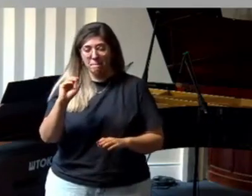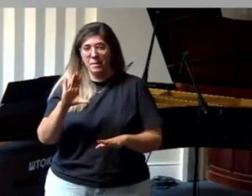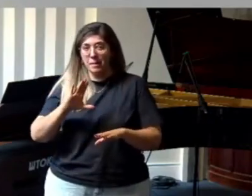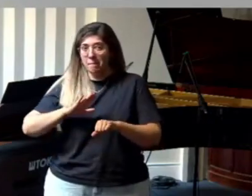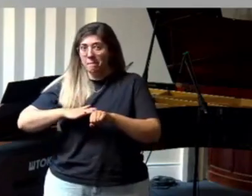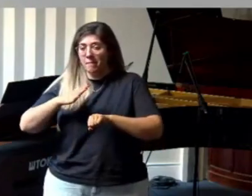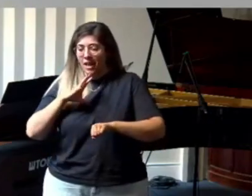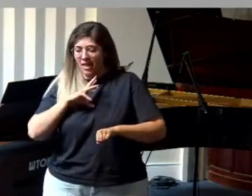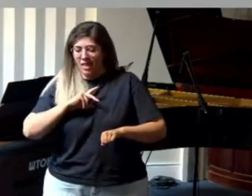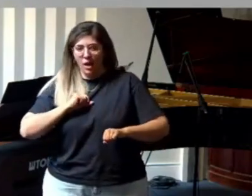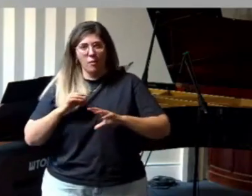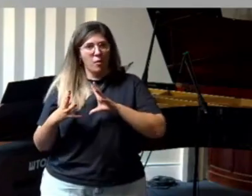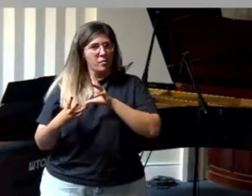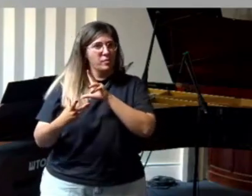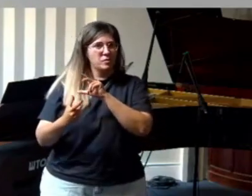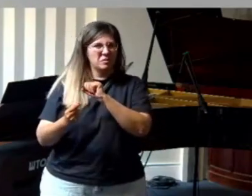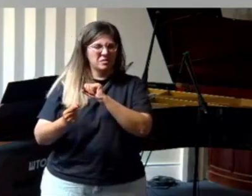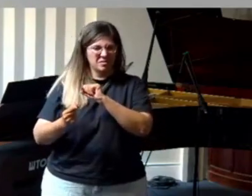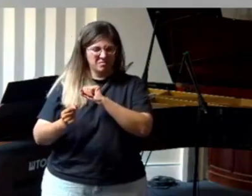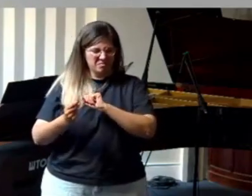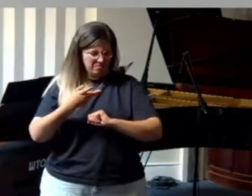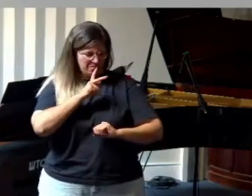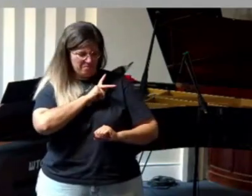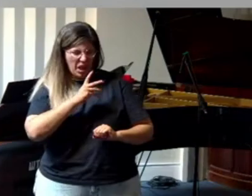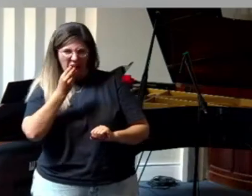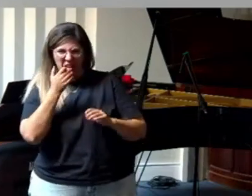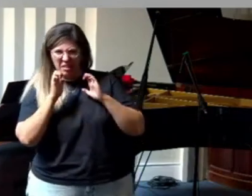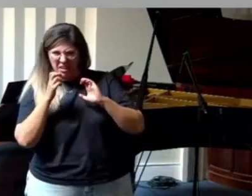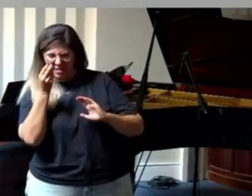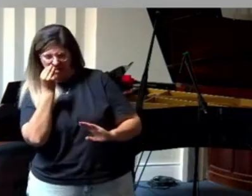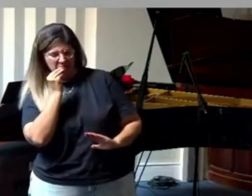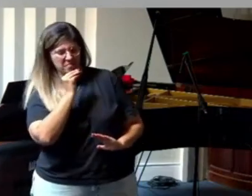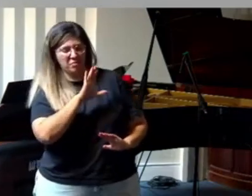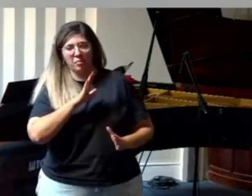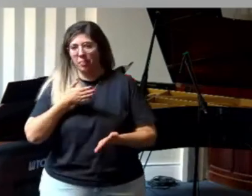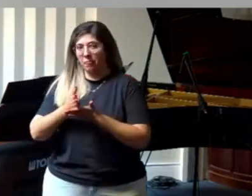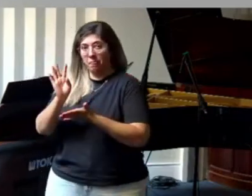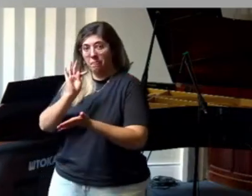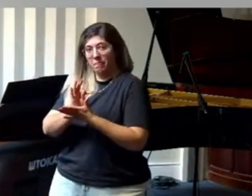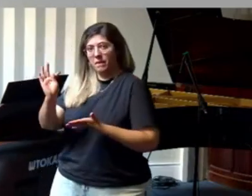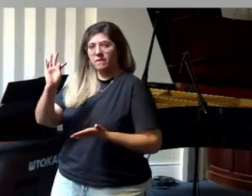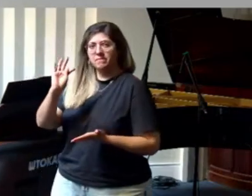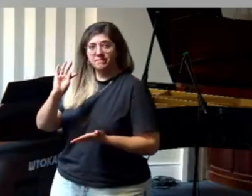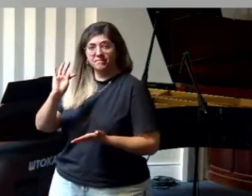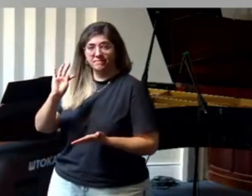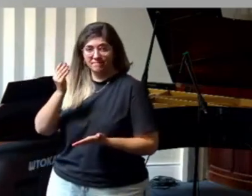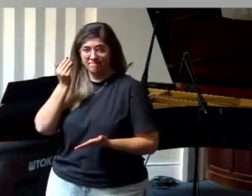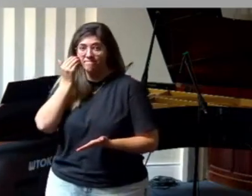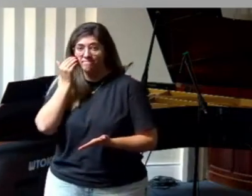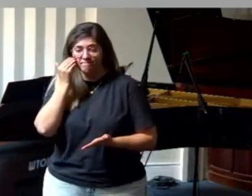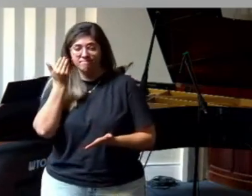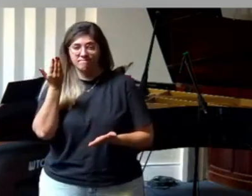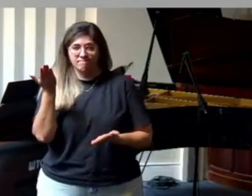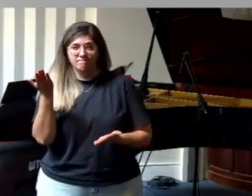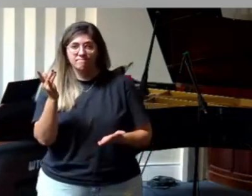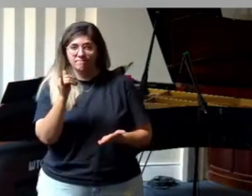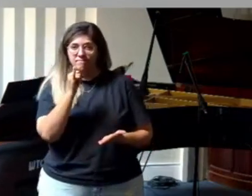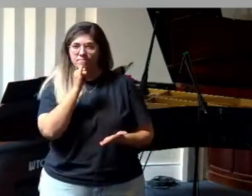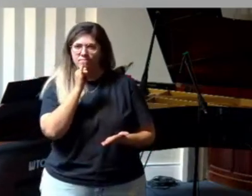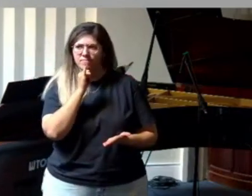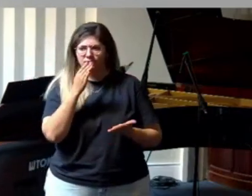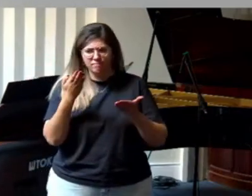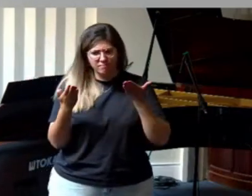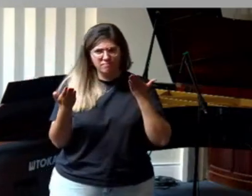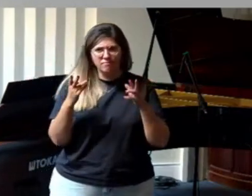século, me abandonou e foi embora para Tessalônica. Esse exemplo de Demas contrasta com o exemplo de